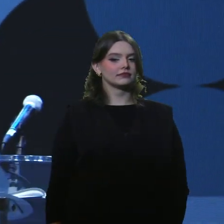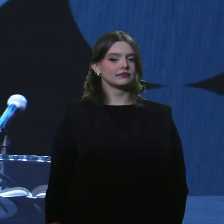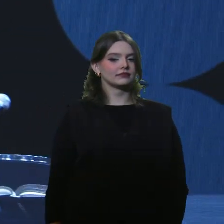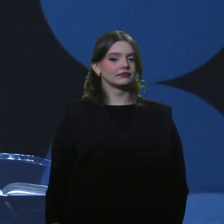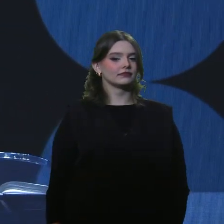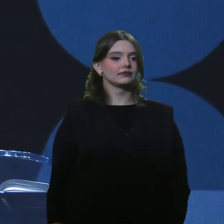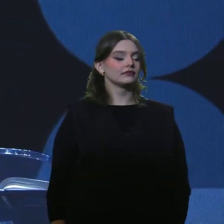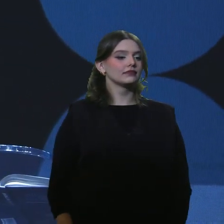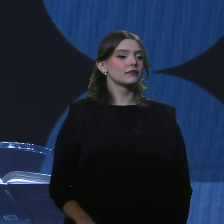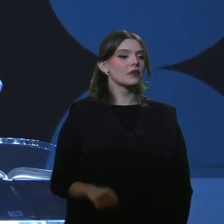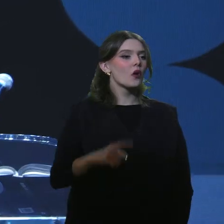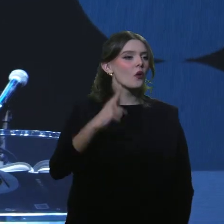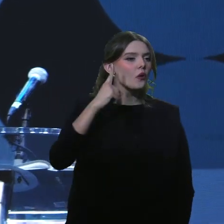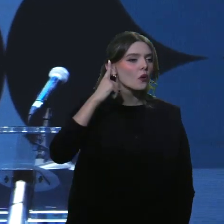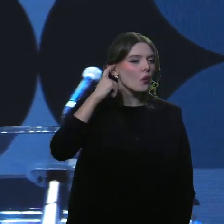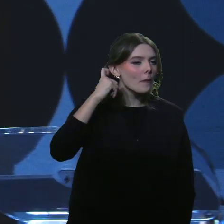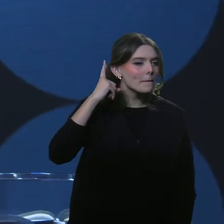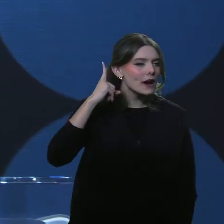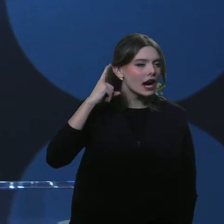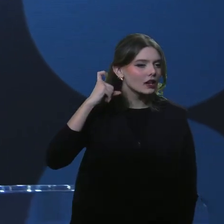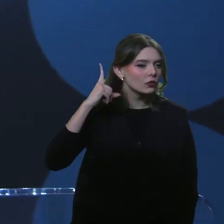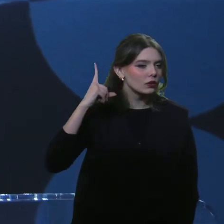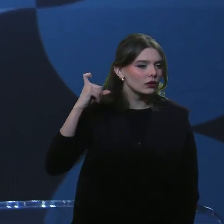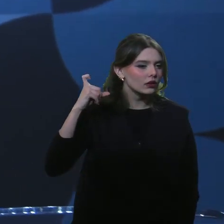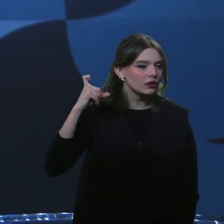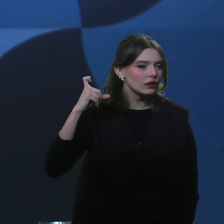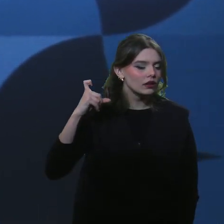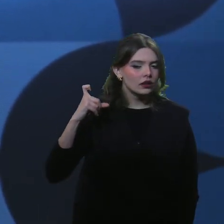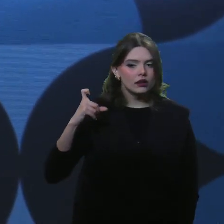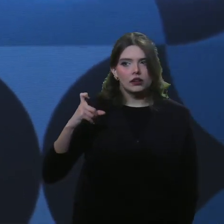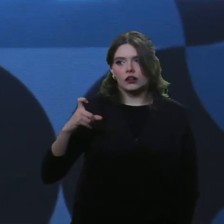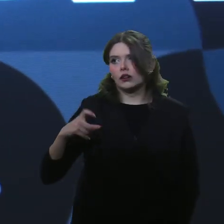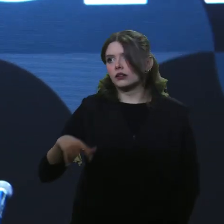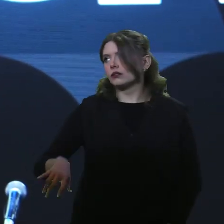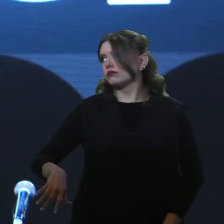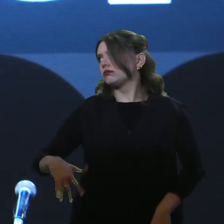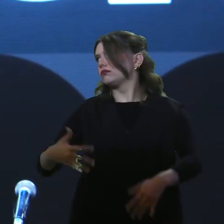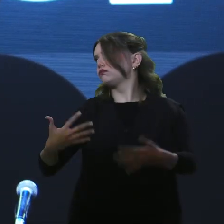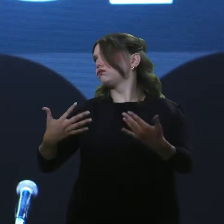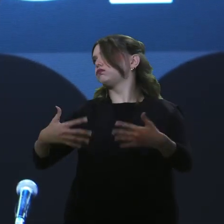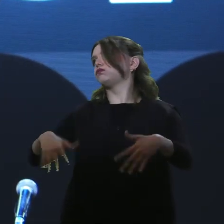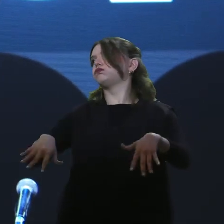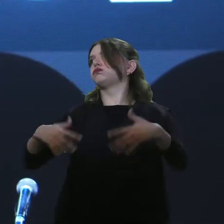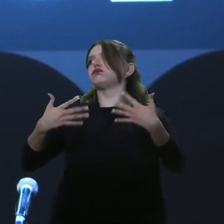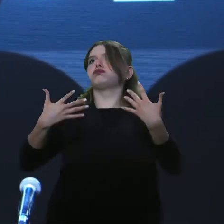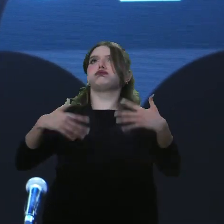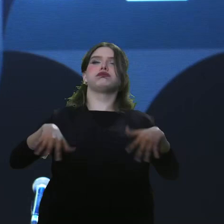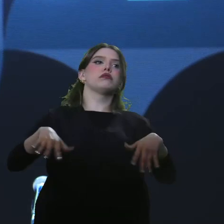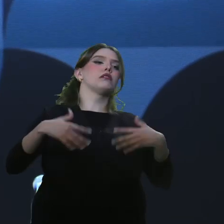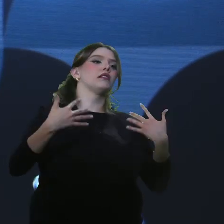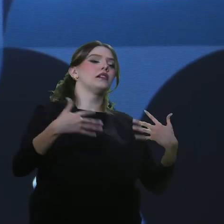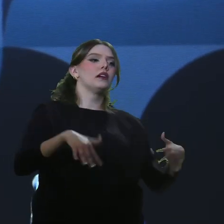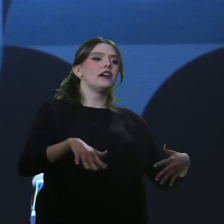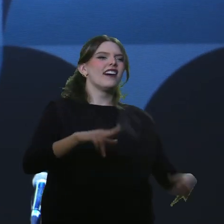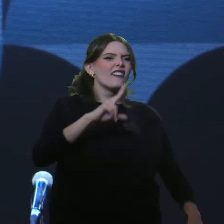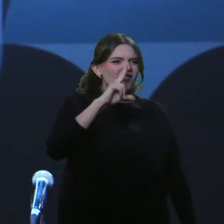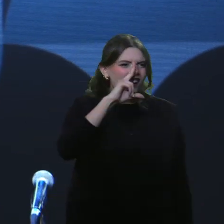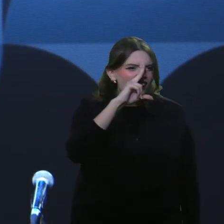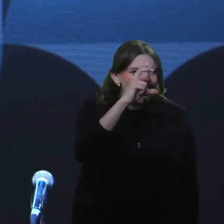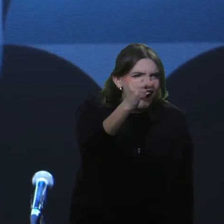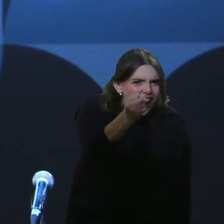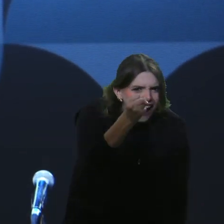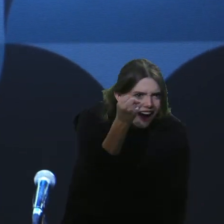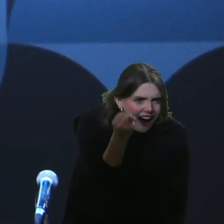foi o que ele fez com a boca. O som que saiu, meu irmão, foi um negócio assim, liberava qualquer esfíncter, cara.